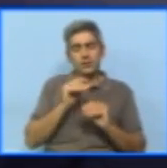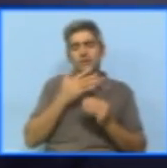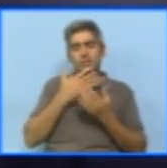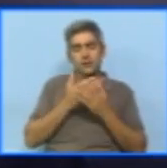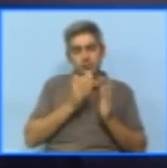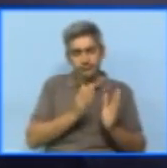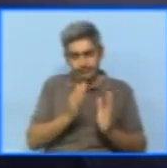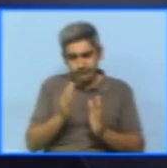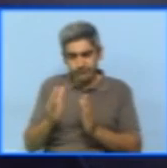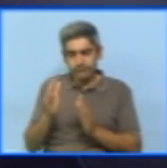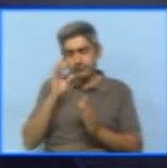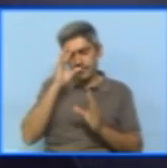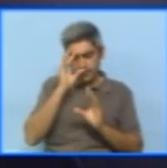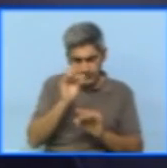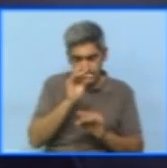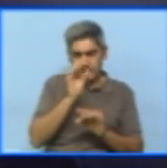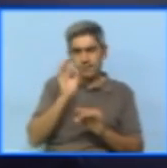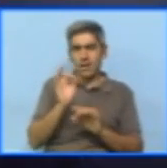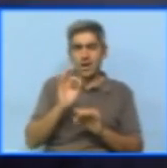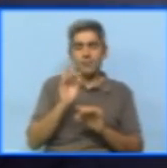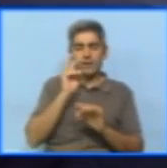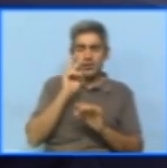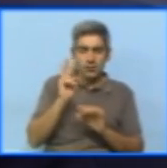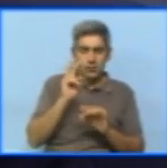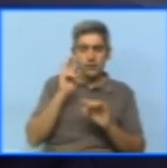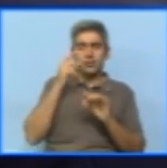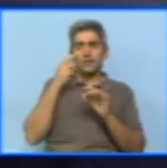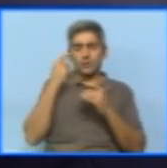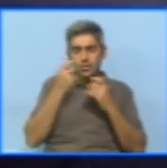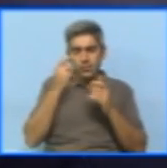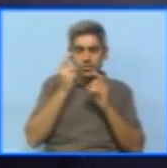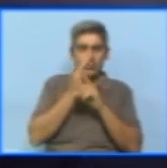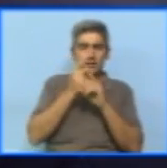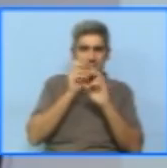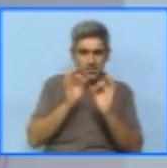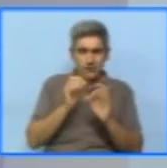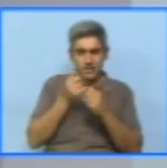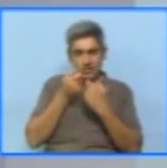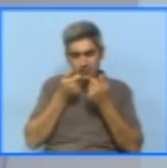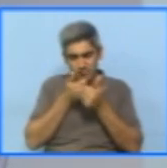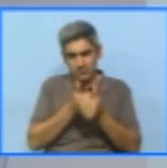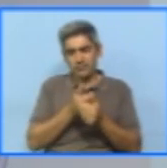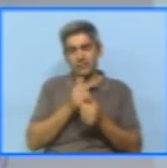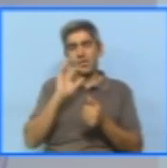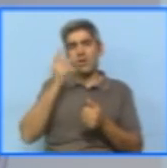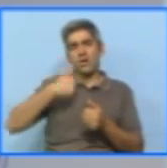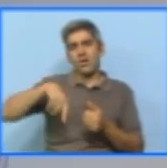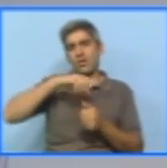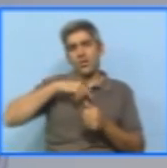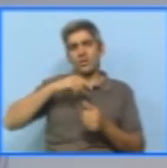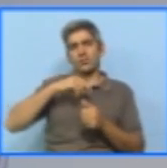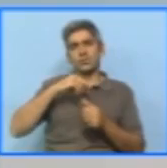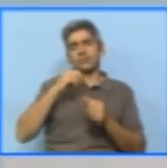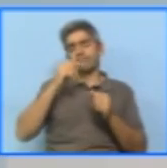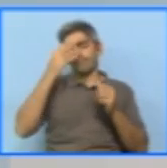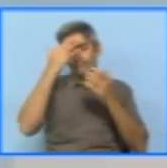que se fixe naquilo que vale a pena ser procurado. Quando nós dispersamos